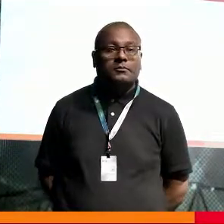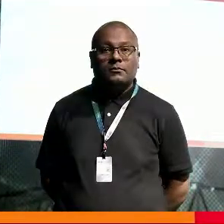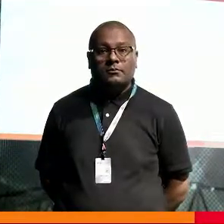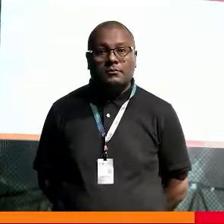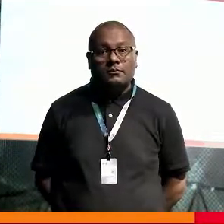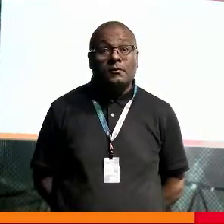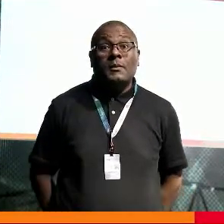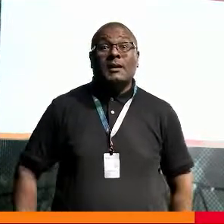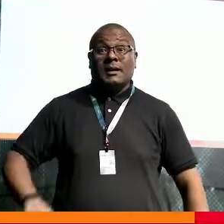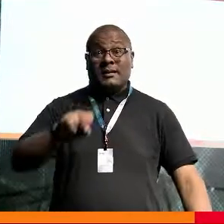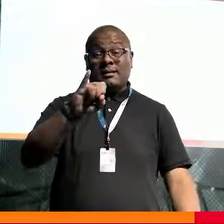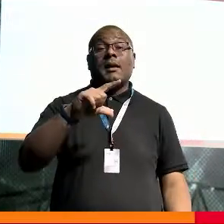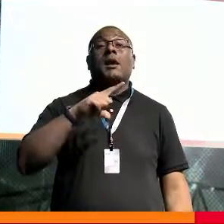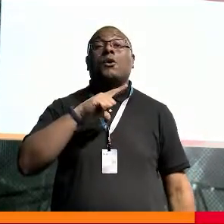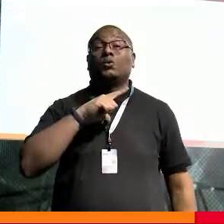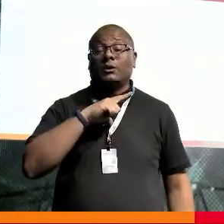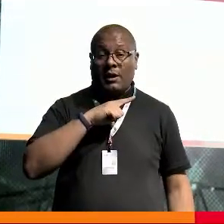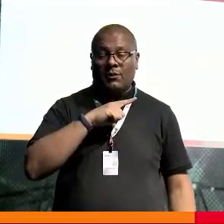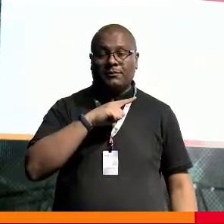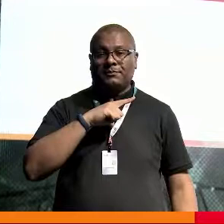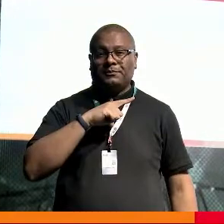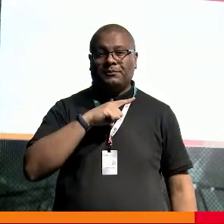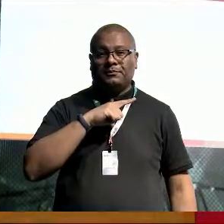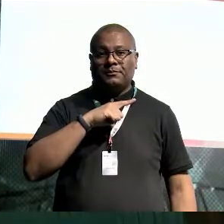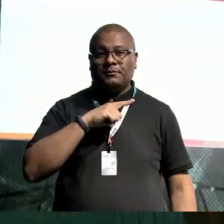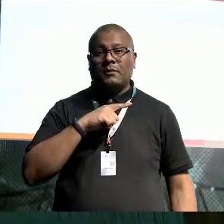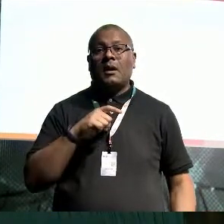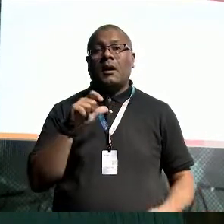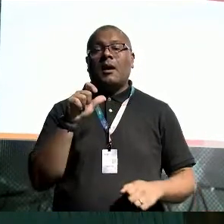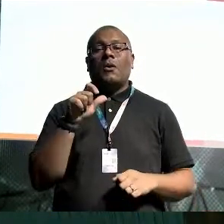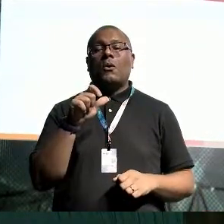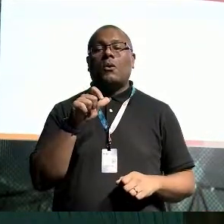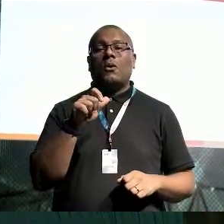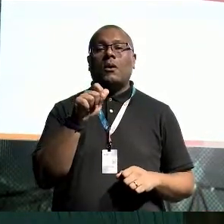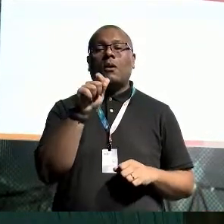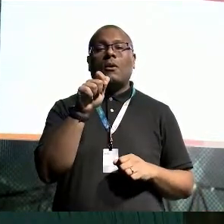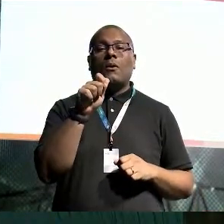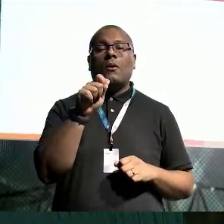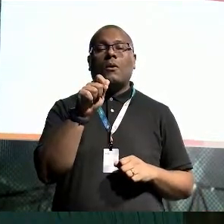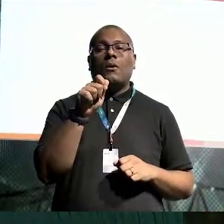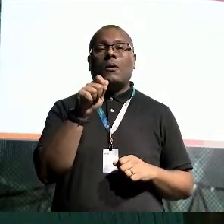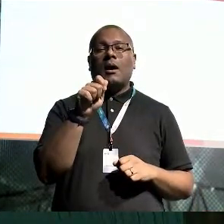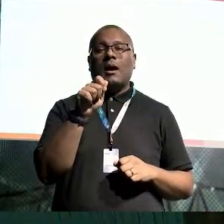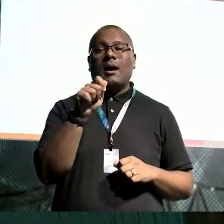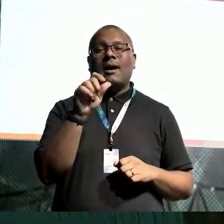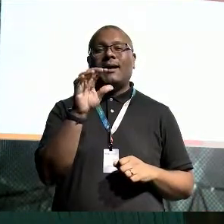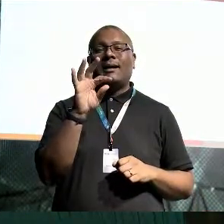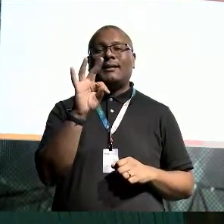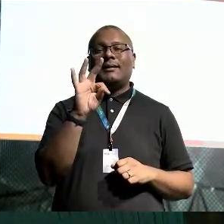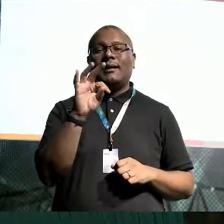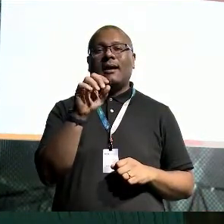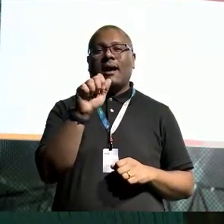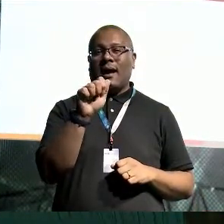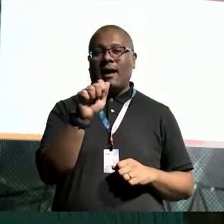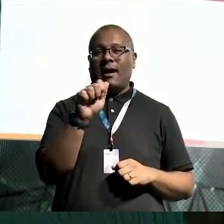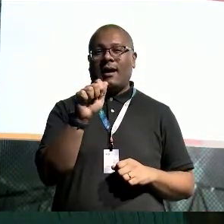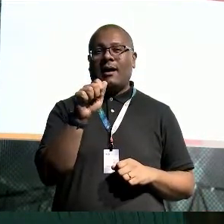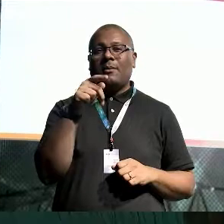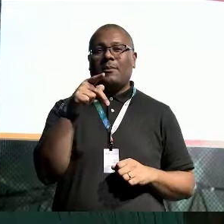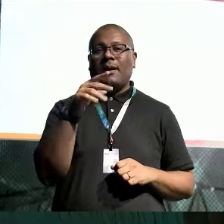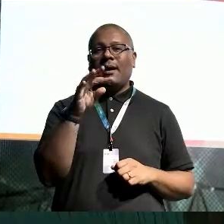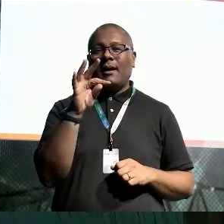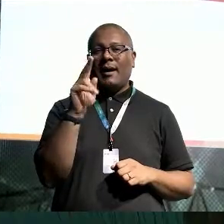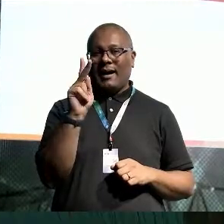Se eu tenho a APK do Android, eu consigo instalar... O que é a APK? É um